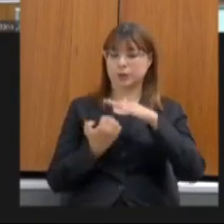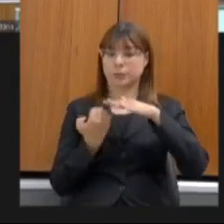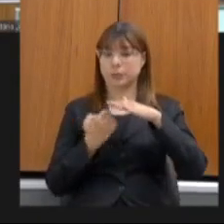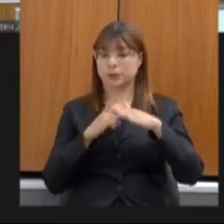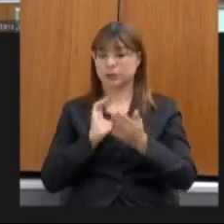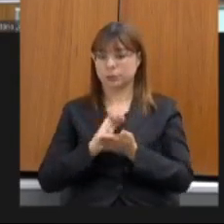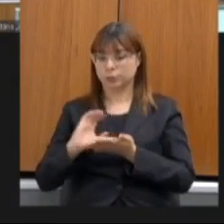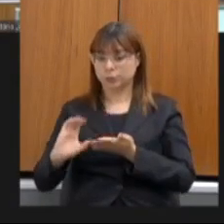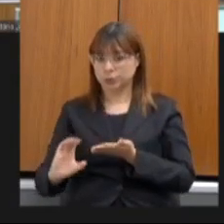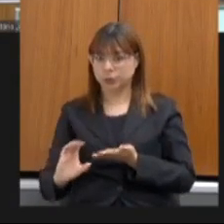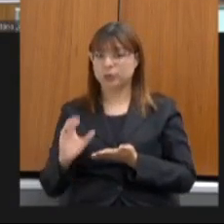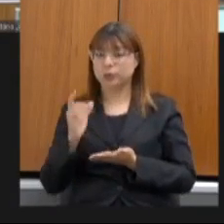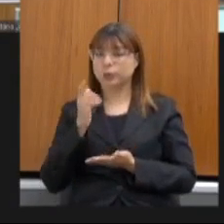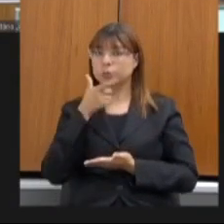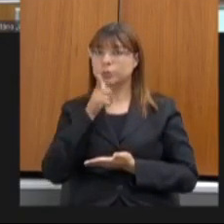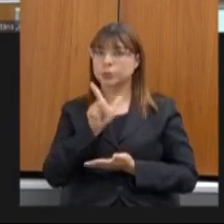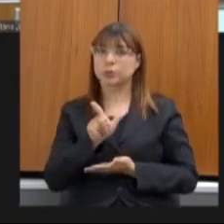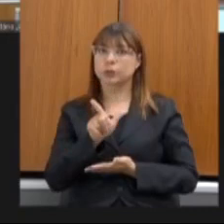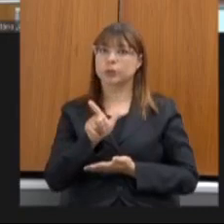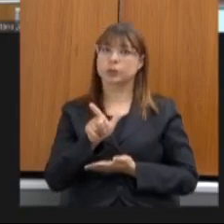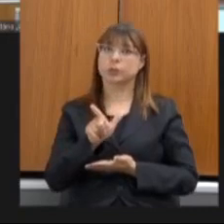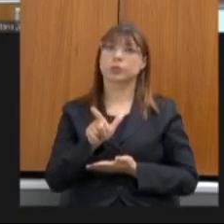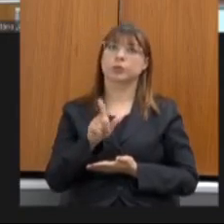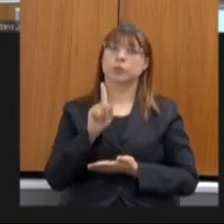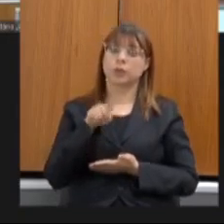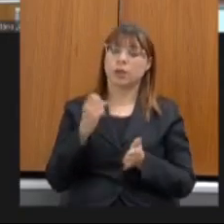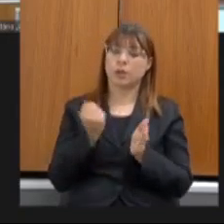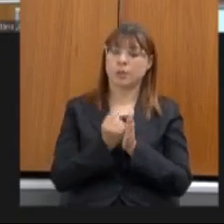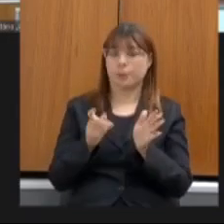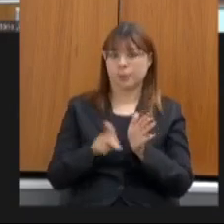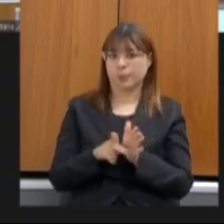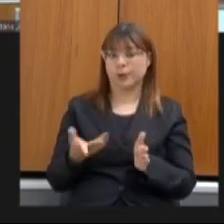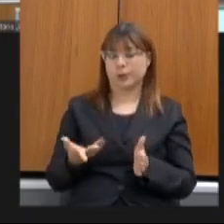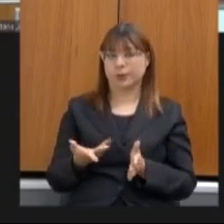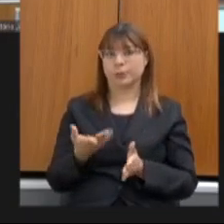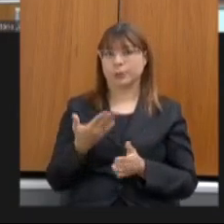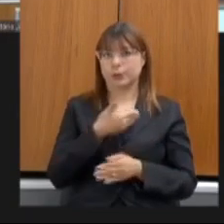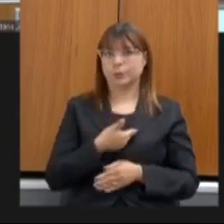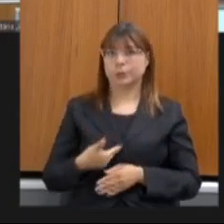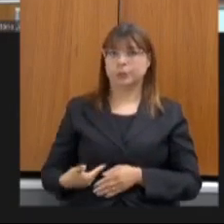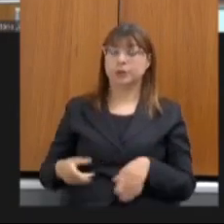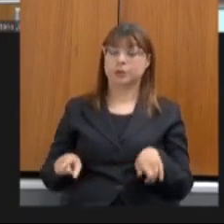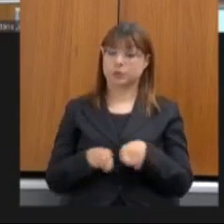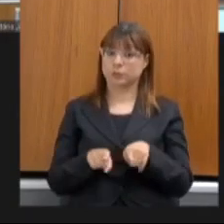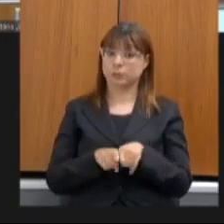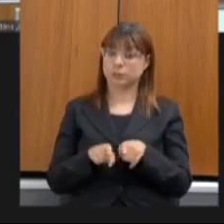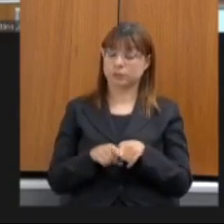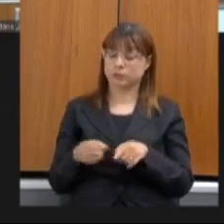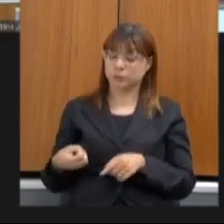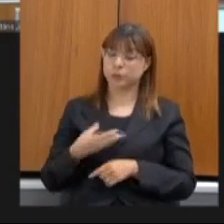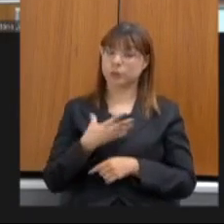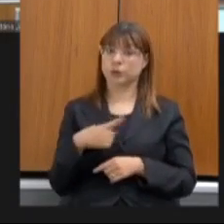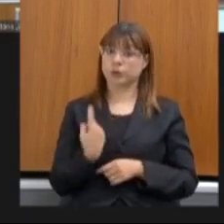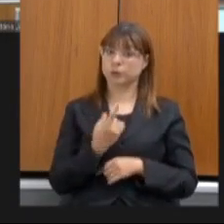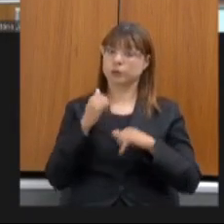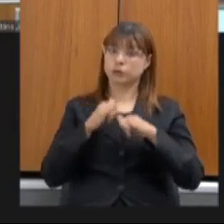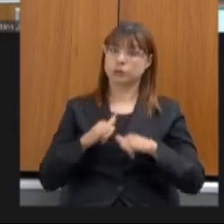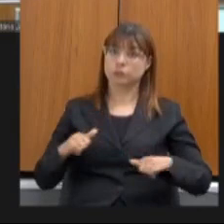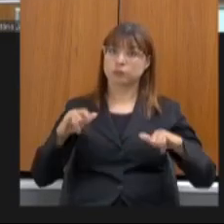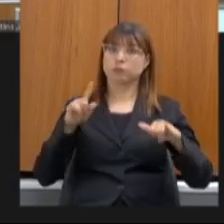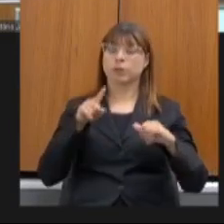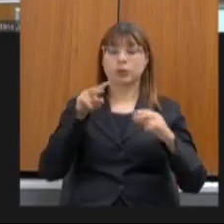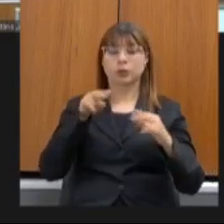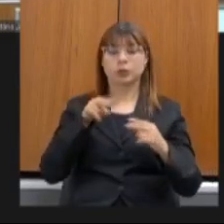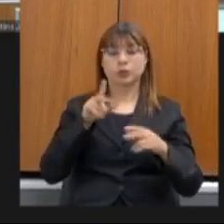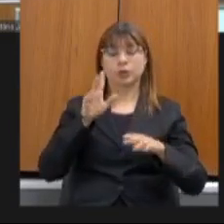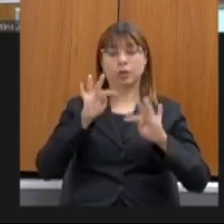parte do recurso para ter acesso as patentes do governo e o lançamento um grande lançamento que fizemos que é a vitrine